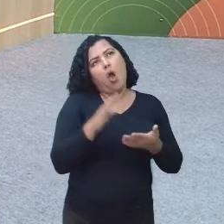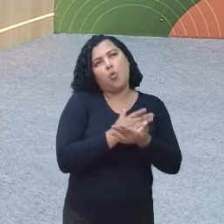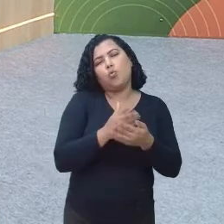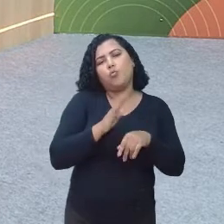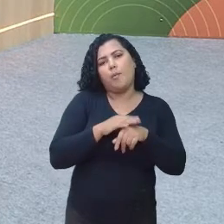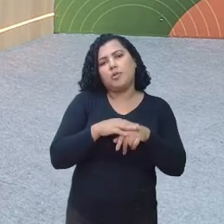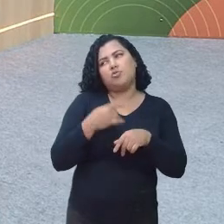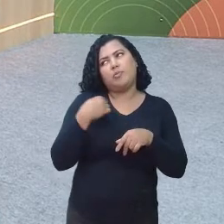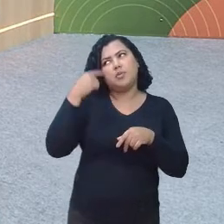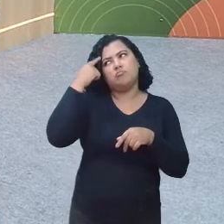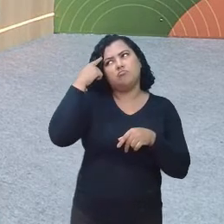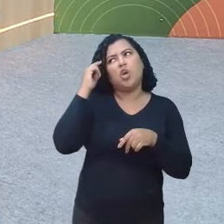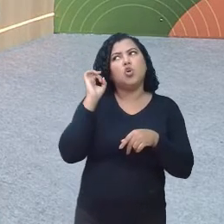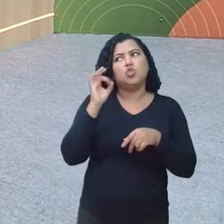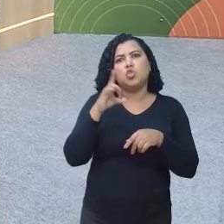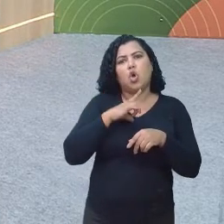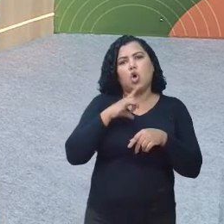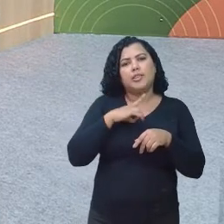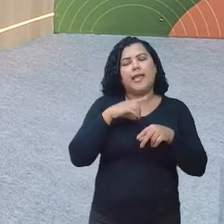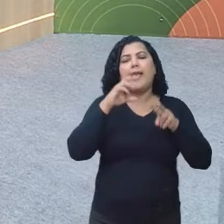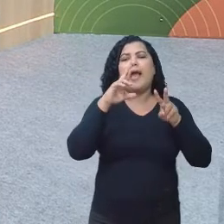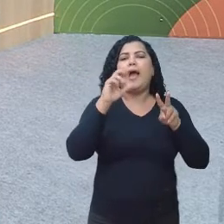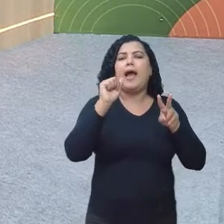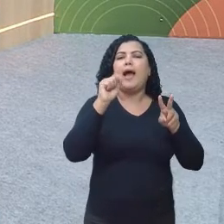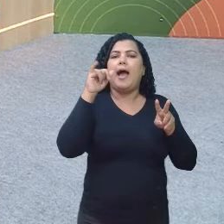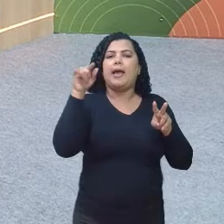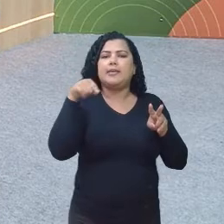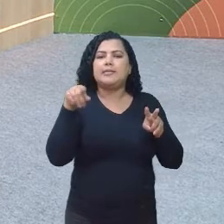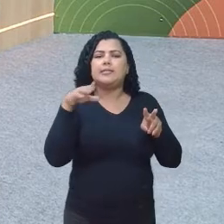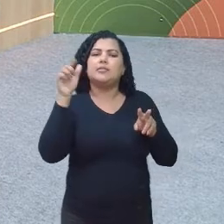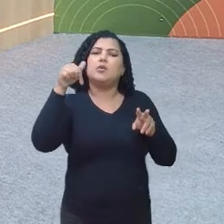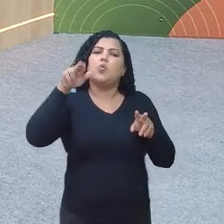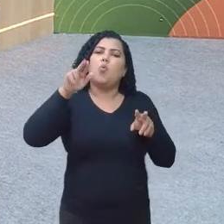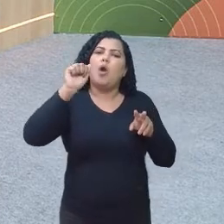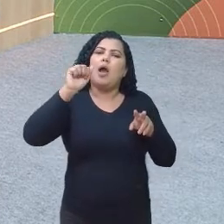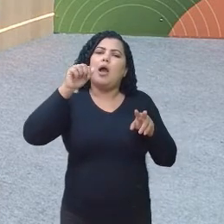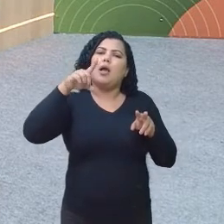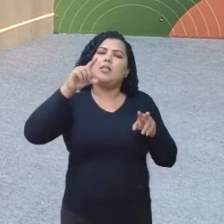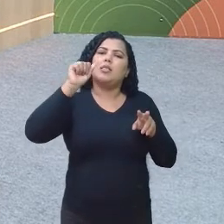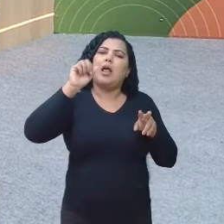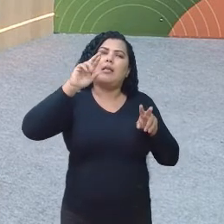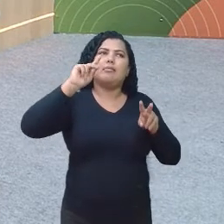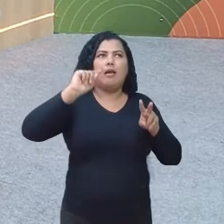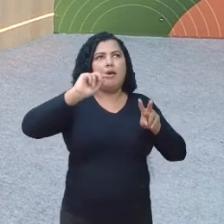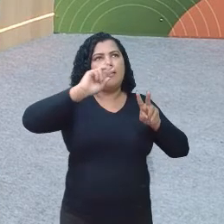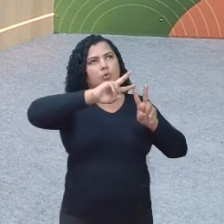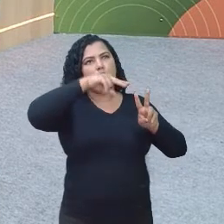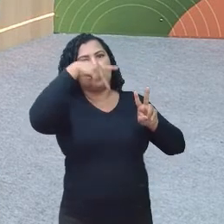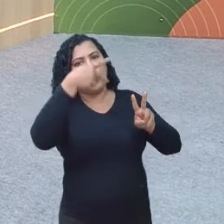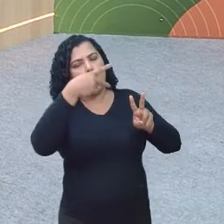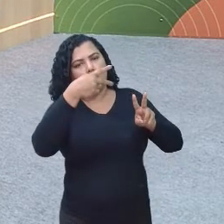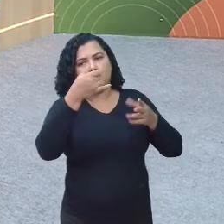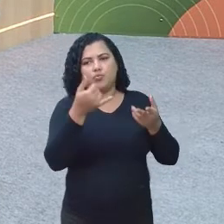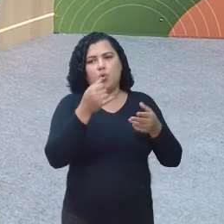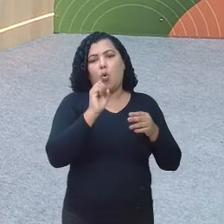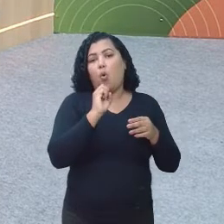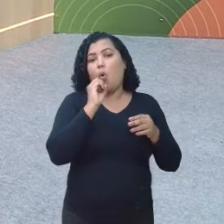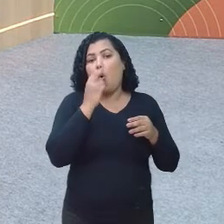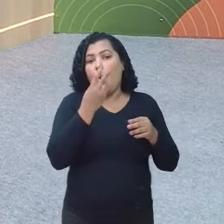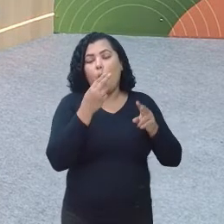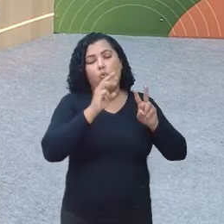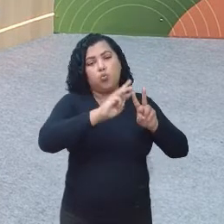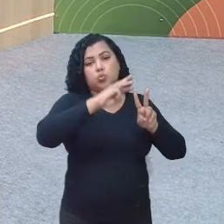a radiciação e dependendo do que eu estou mostrando, eu vou ter uma raiz quadrada ou uma